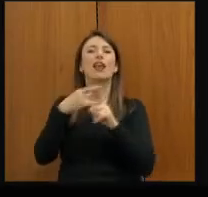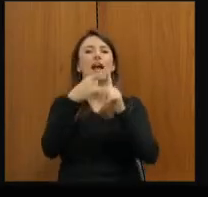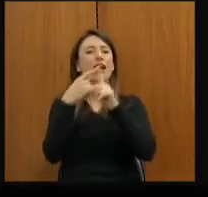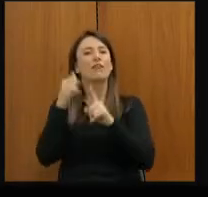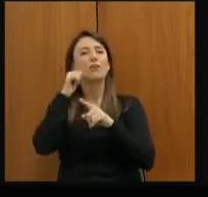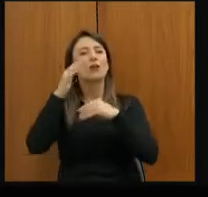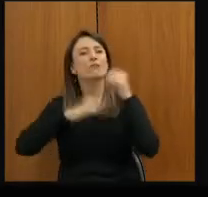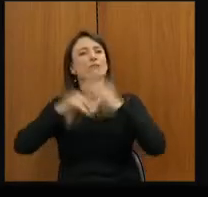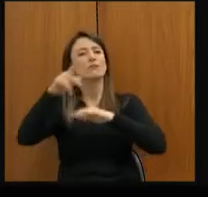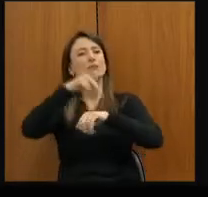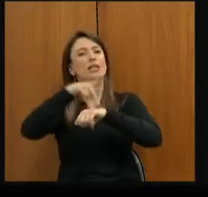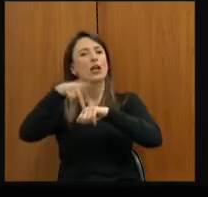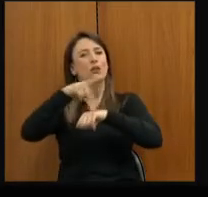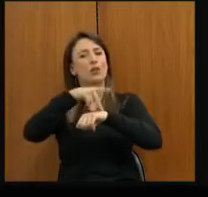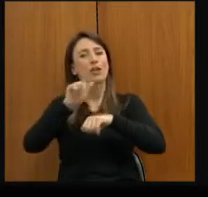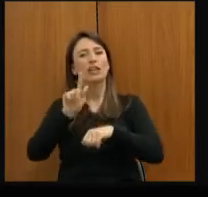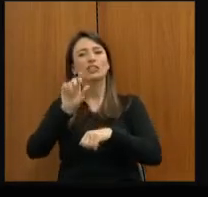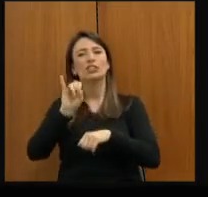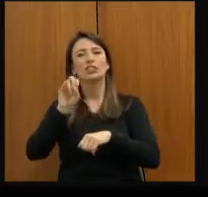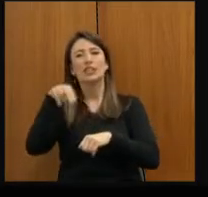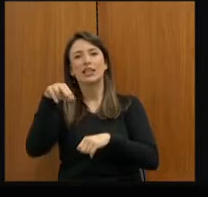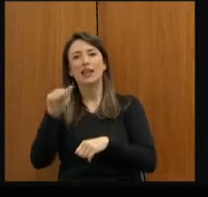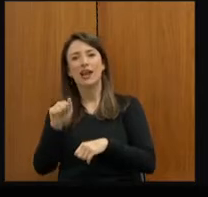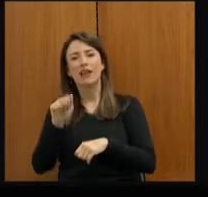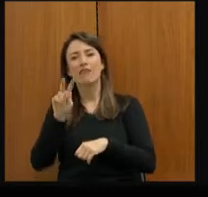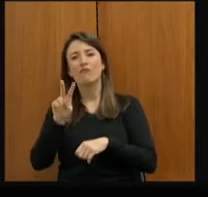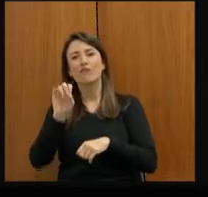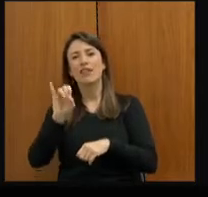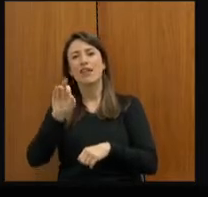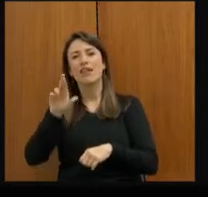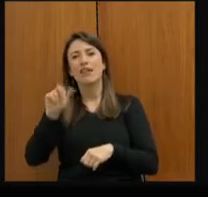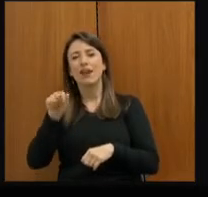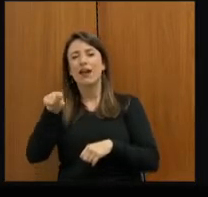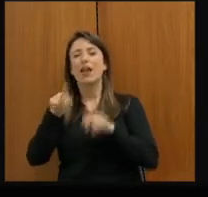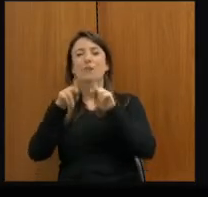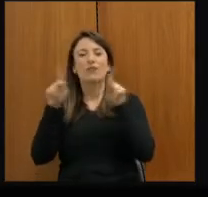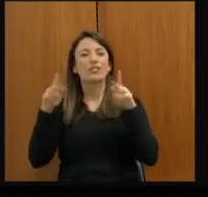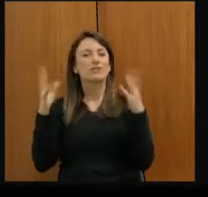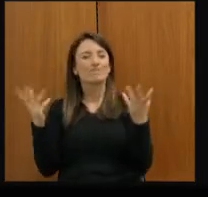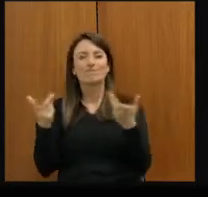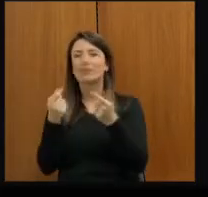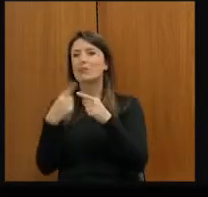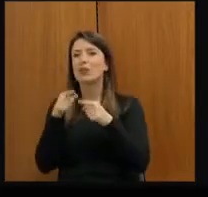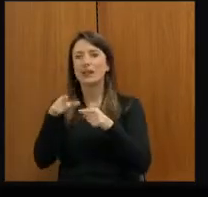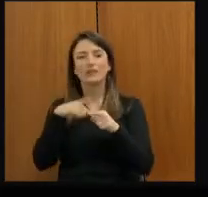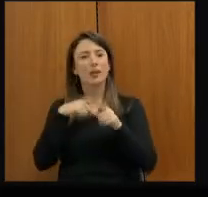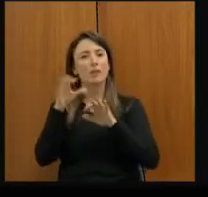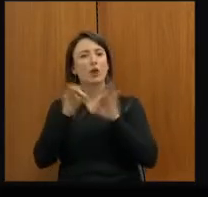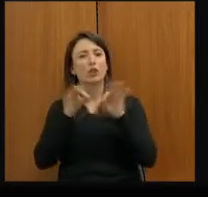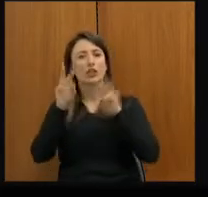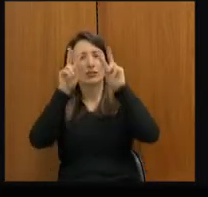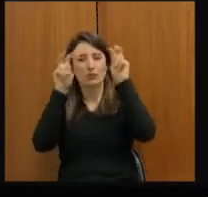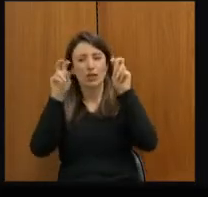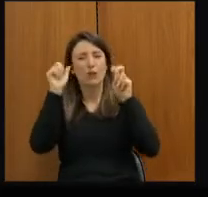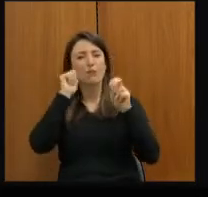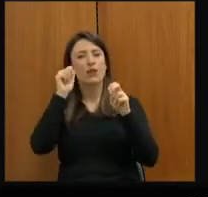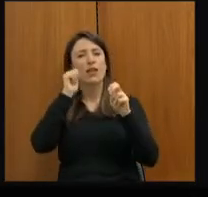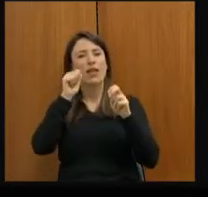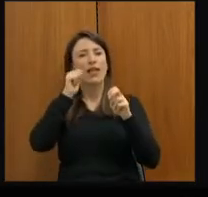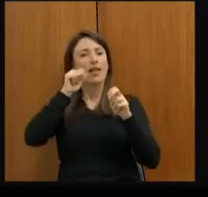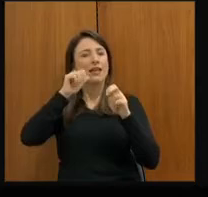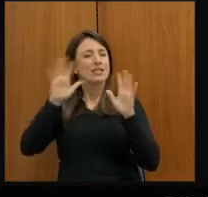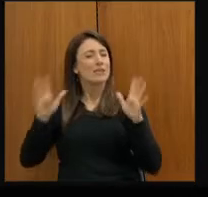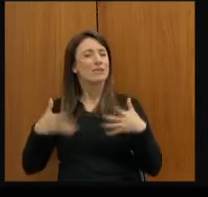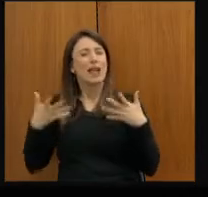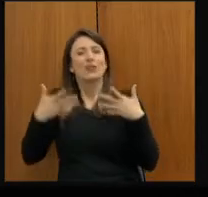Vieira é uma professora magnífica porque ela tem um projeto de né mulheres inspiradoras e